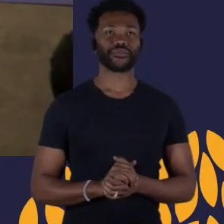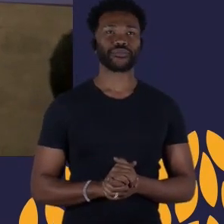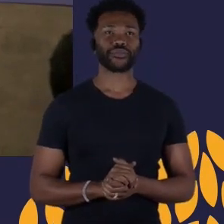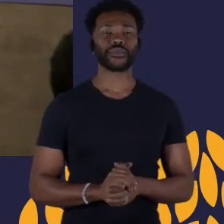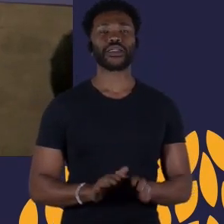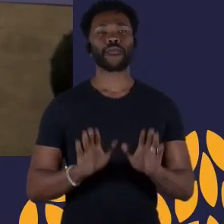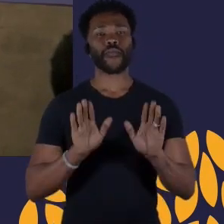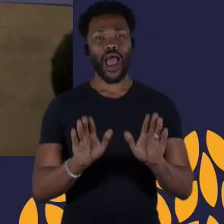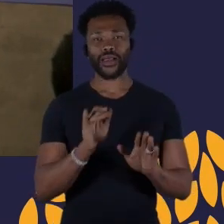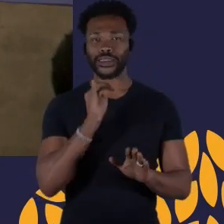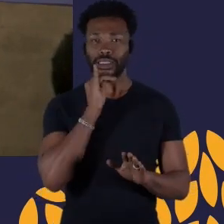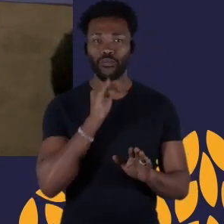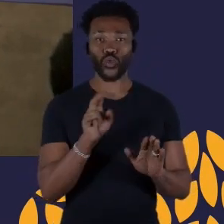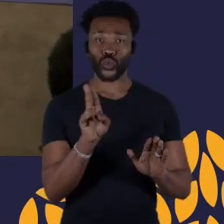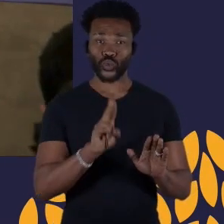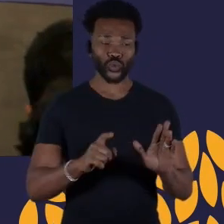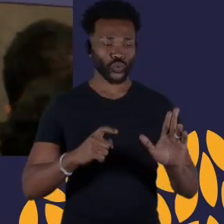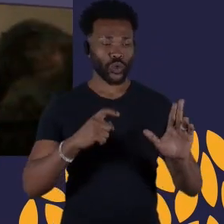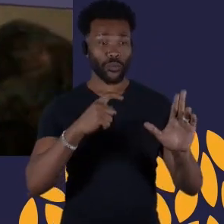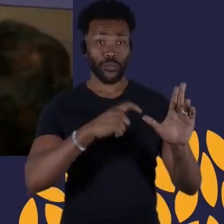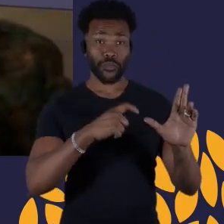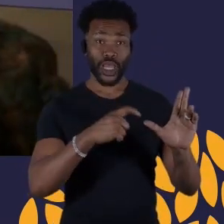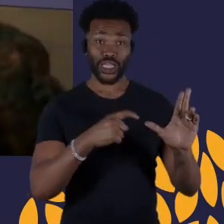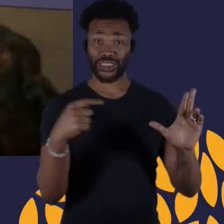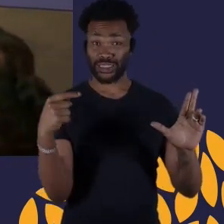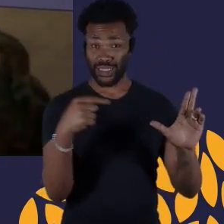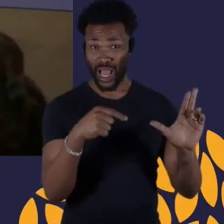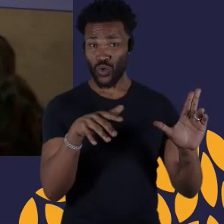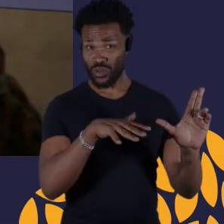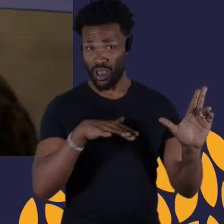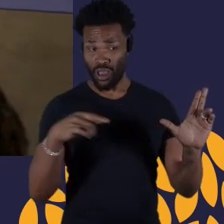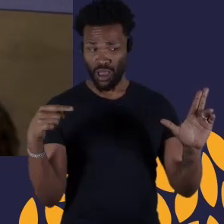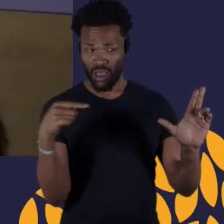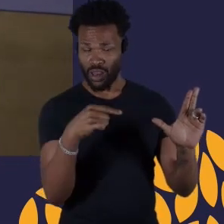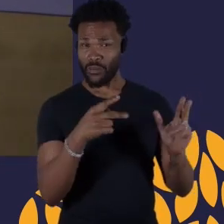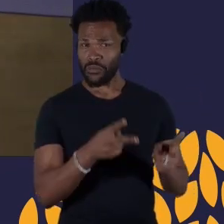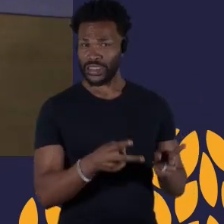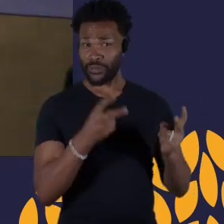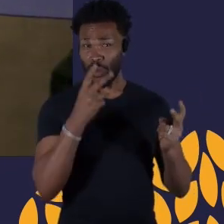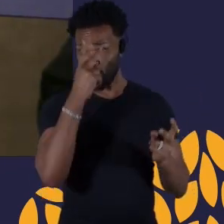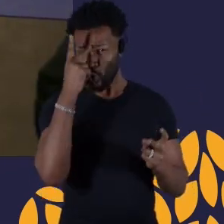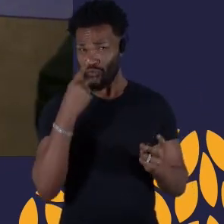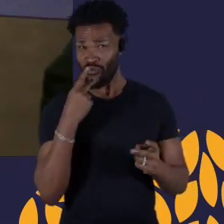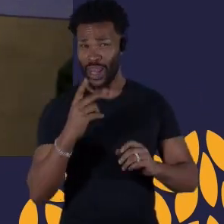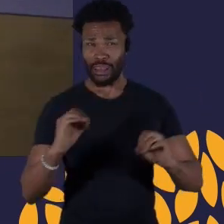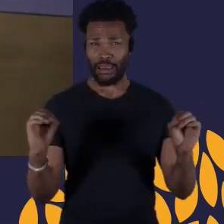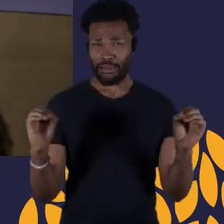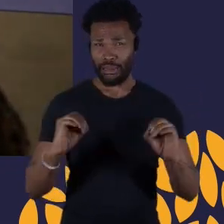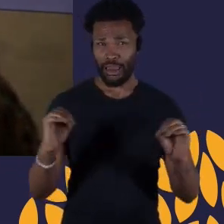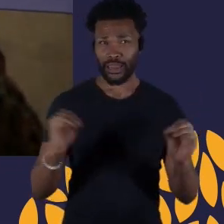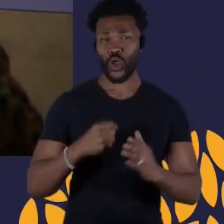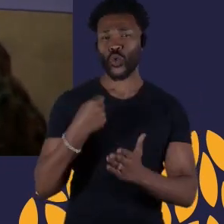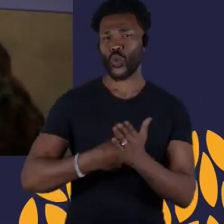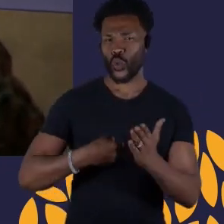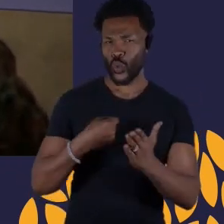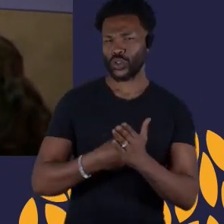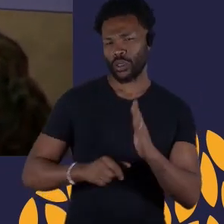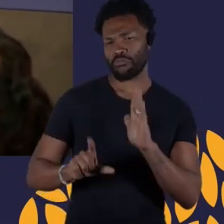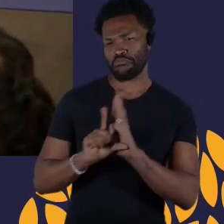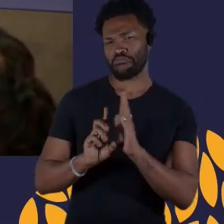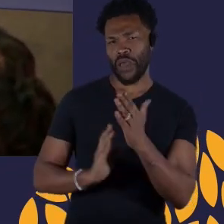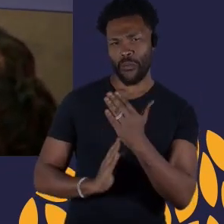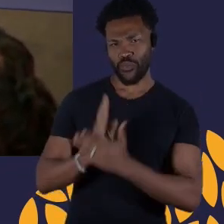Mas sem o uso medicinal, estamos assistindo, ninguém fala, porque como estamos lutando pela